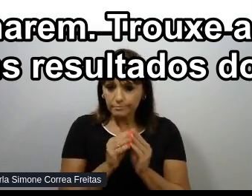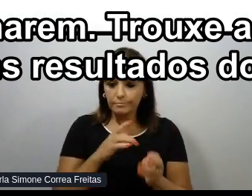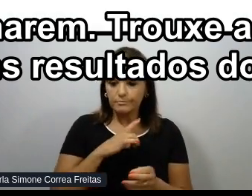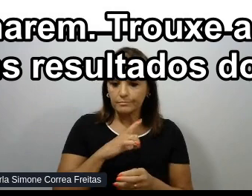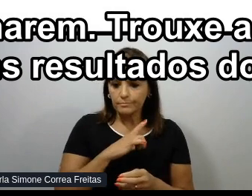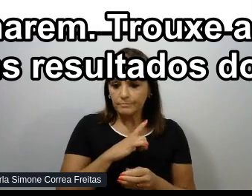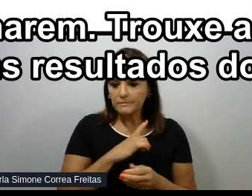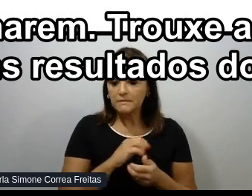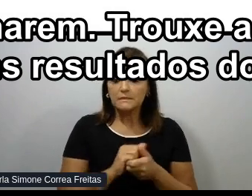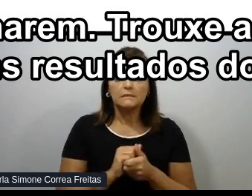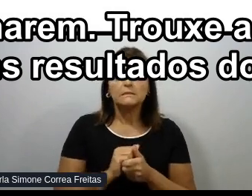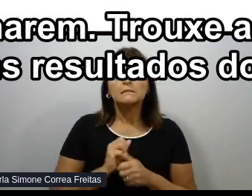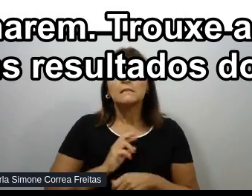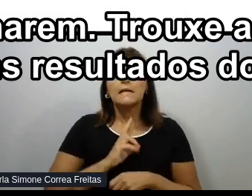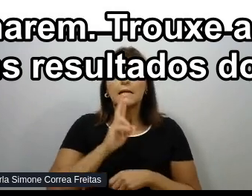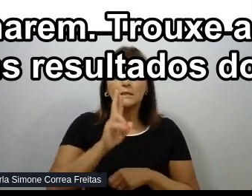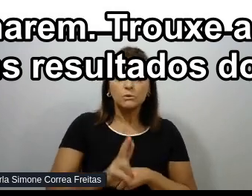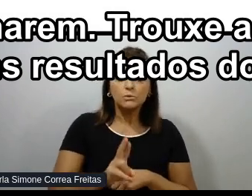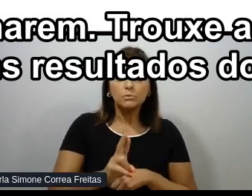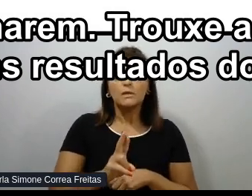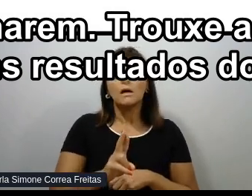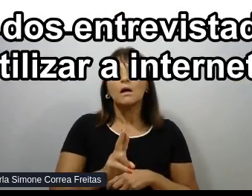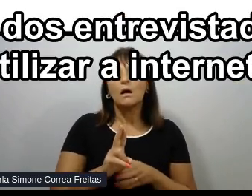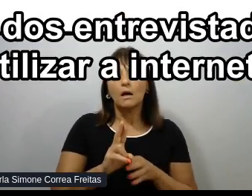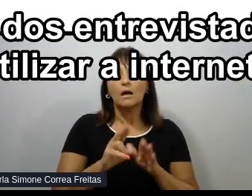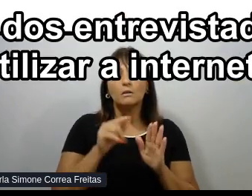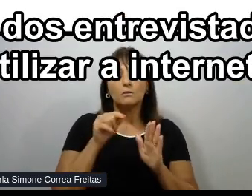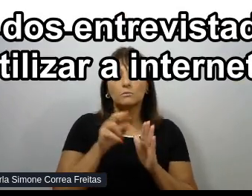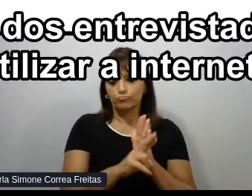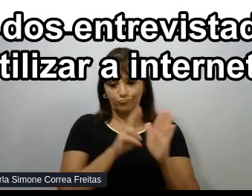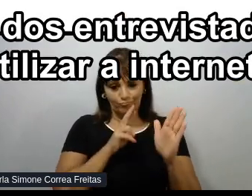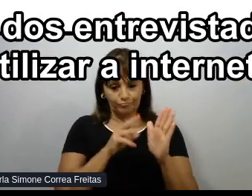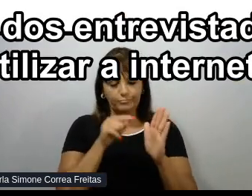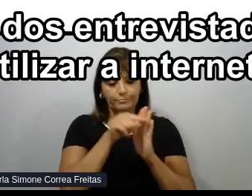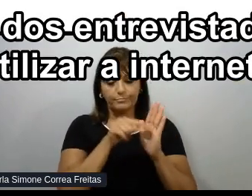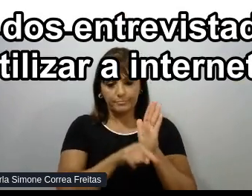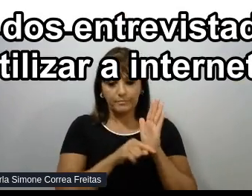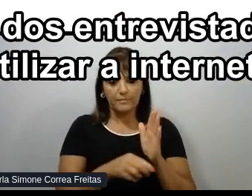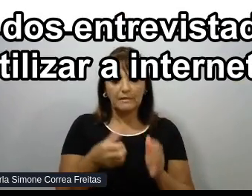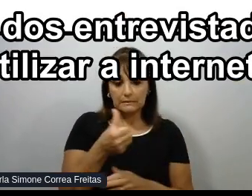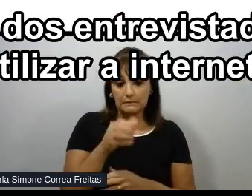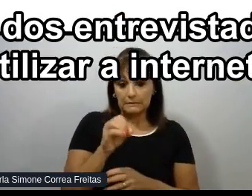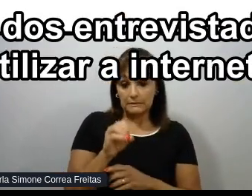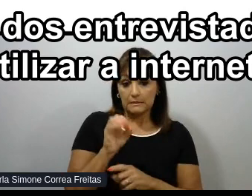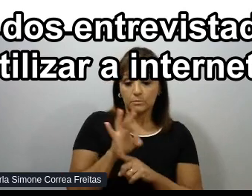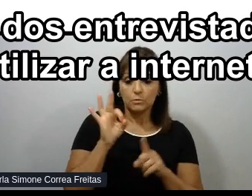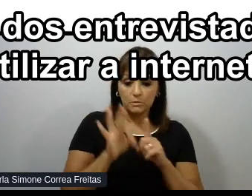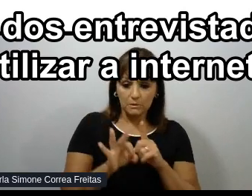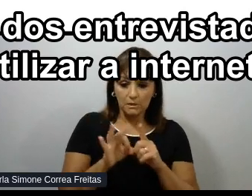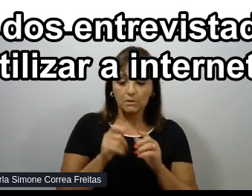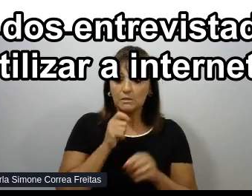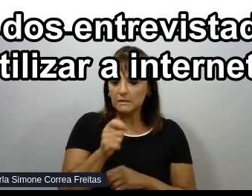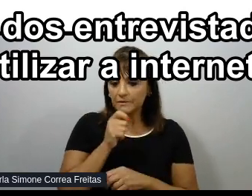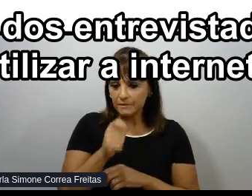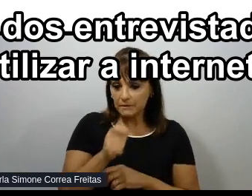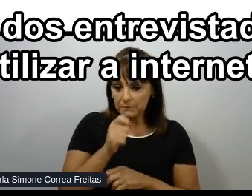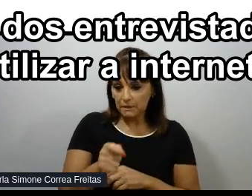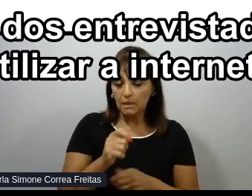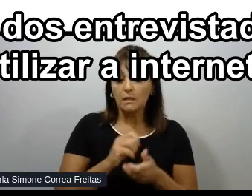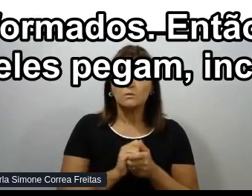dificuldade. Praticamente todo o público na terceira idade usa o celular para navegar na internet, e as mulheres,